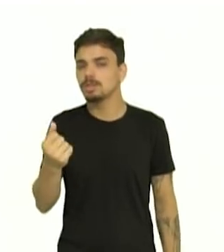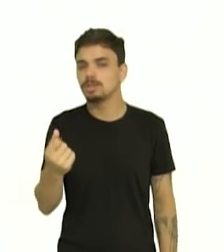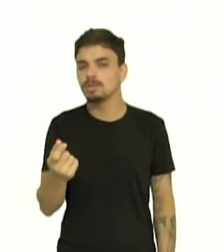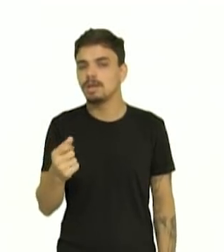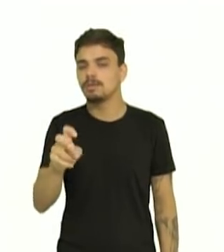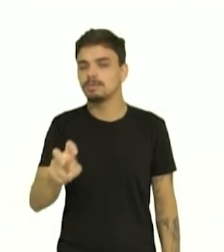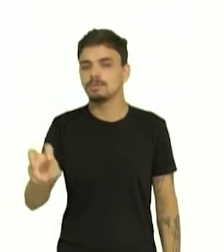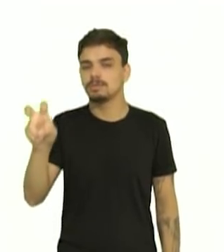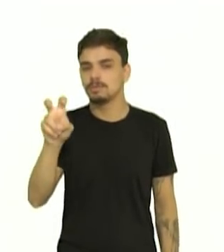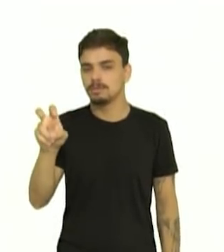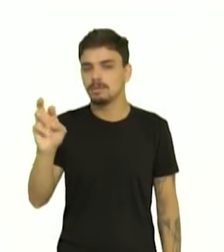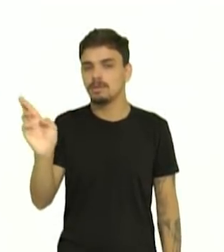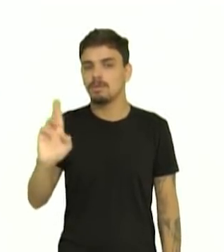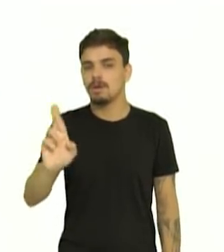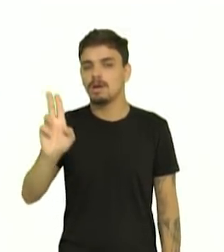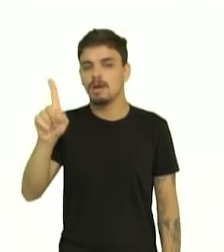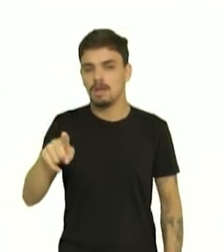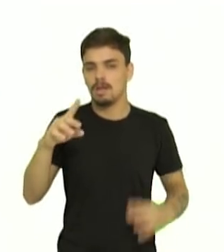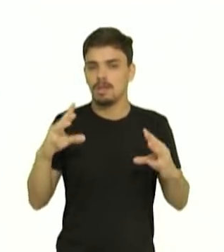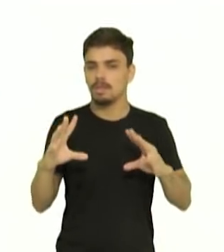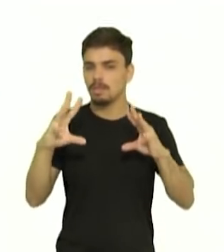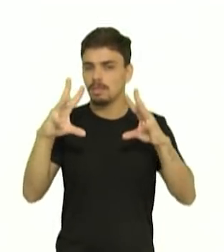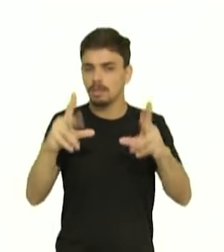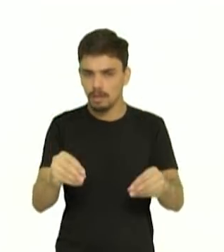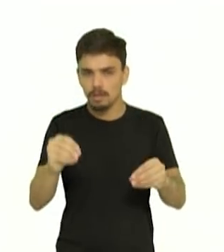R$5. 5 é um valor inteiro.